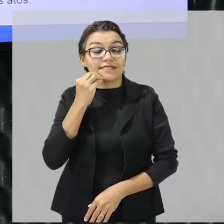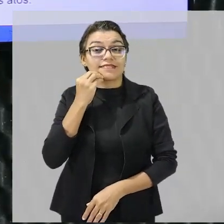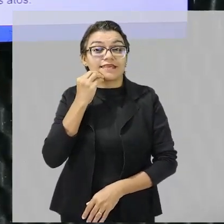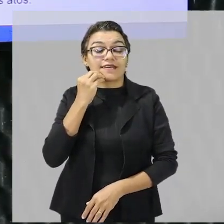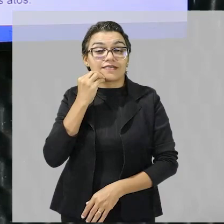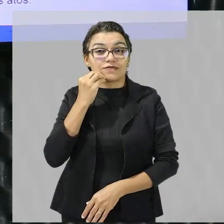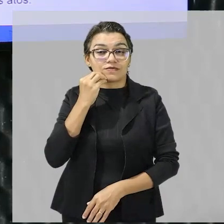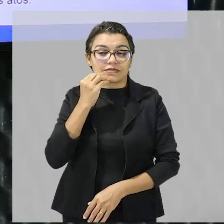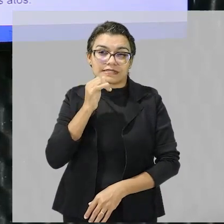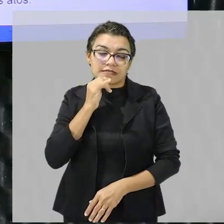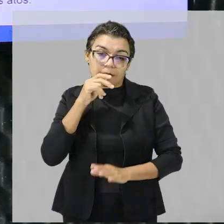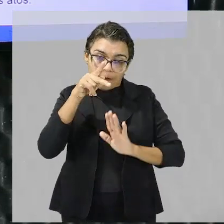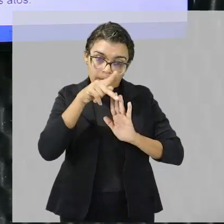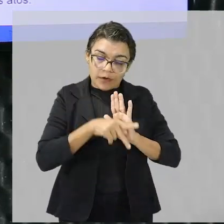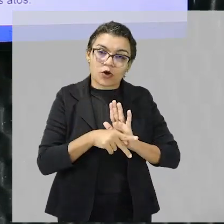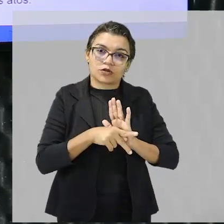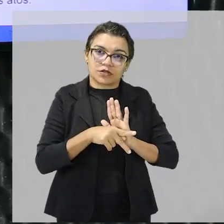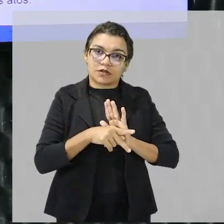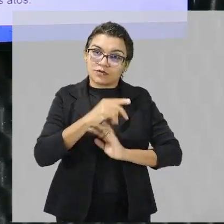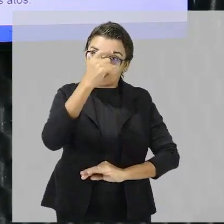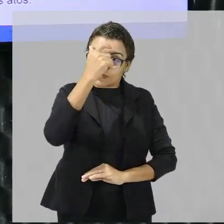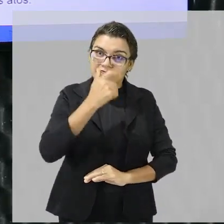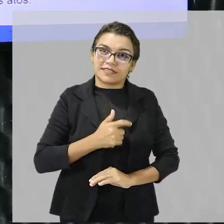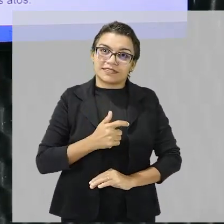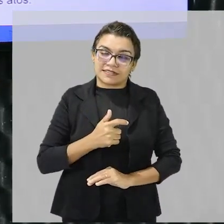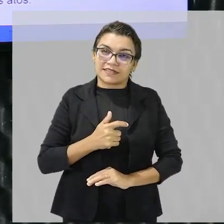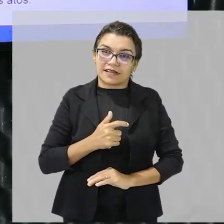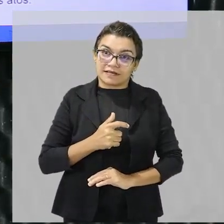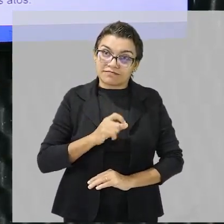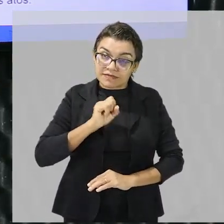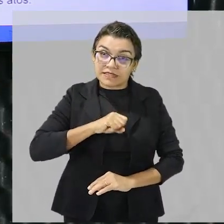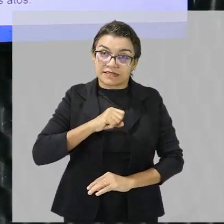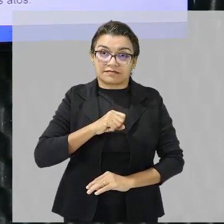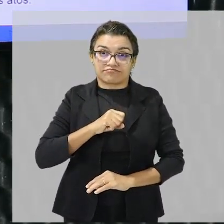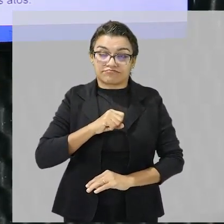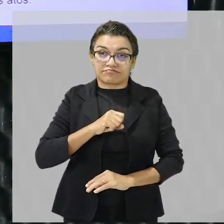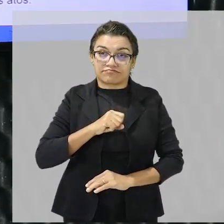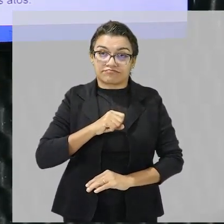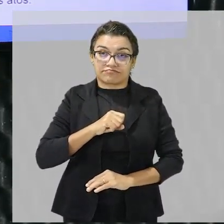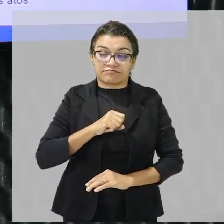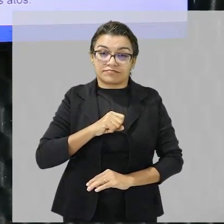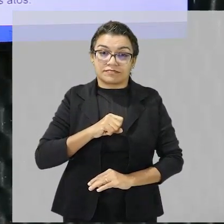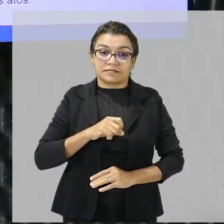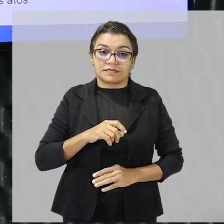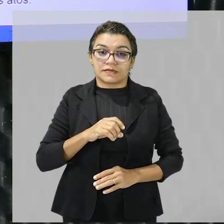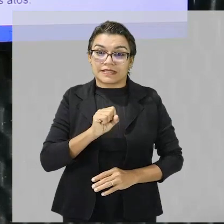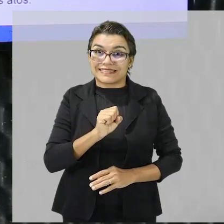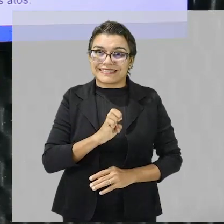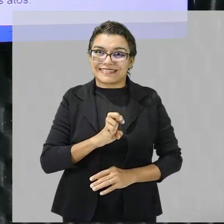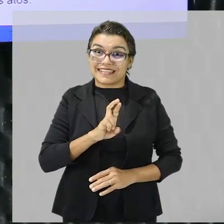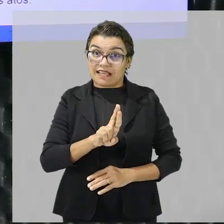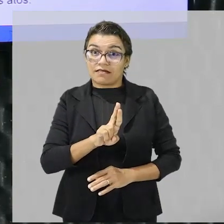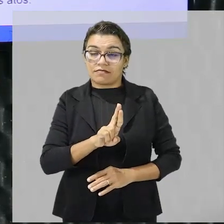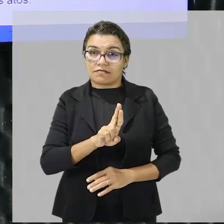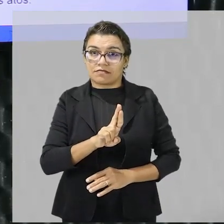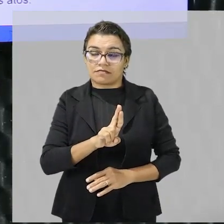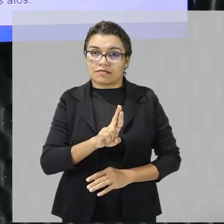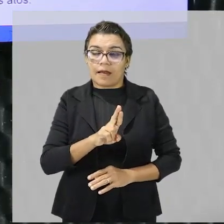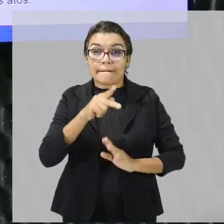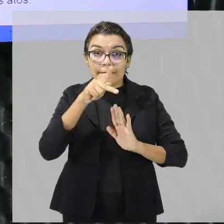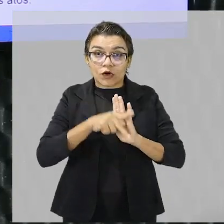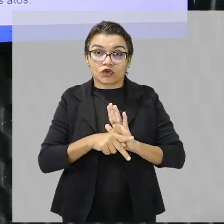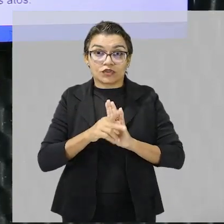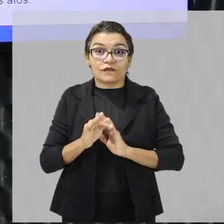um projeto de ser. Sim, ele é um projeto de ser, não é um ser, é